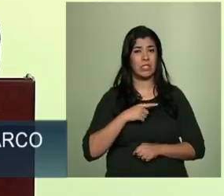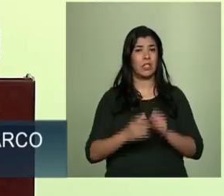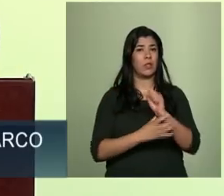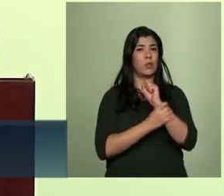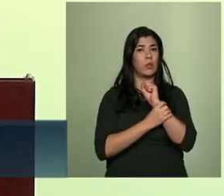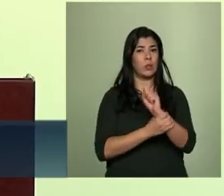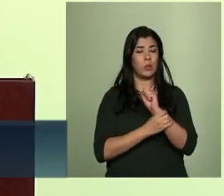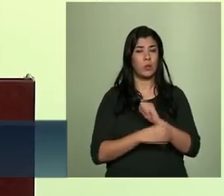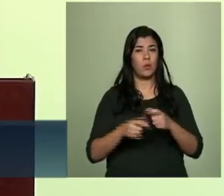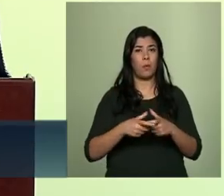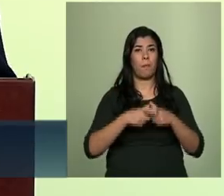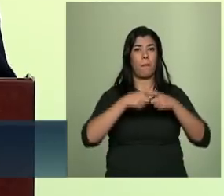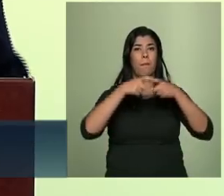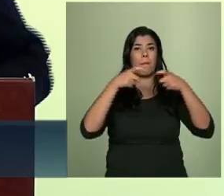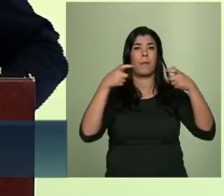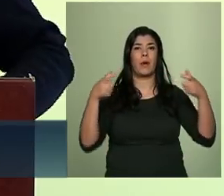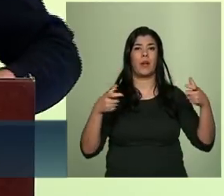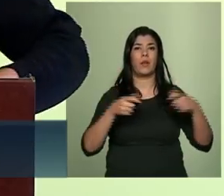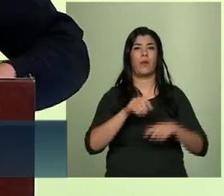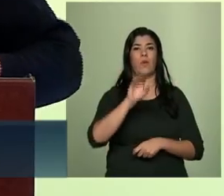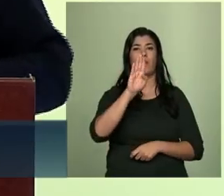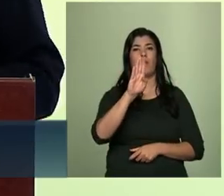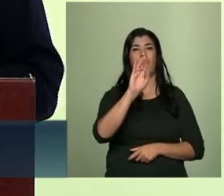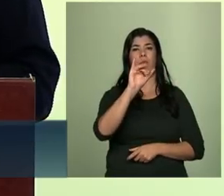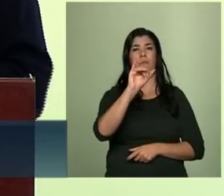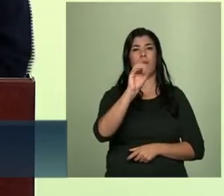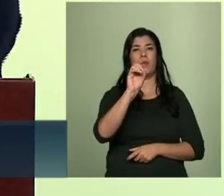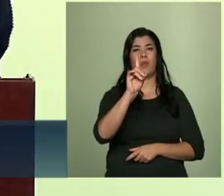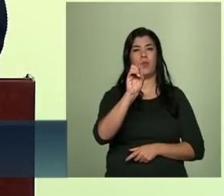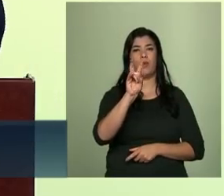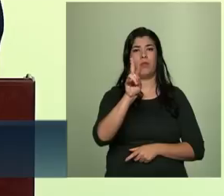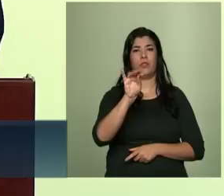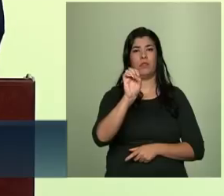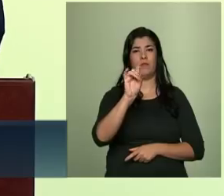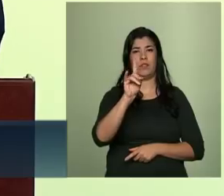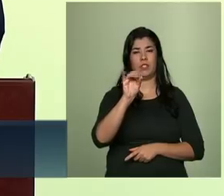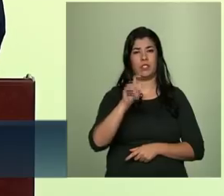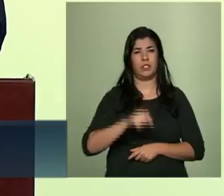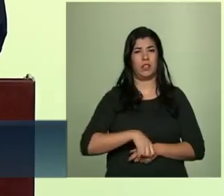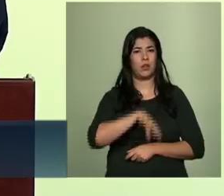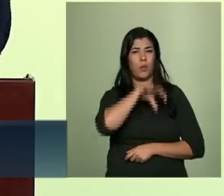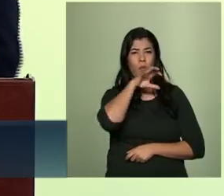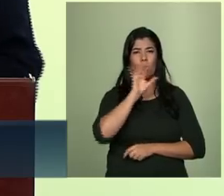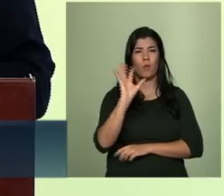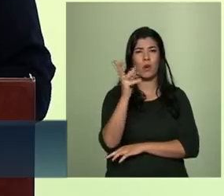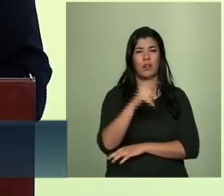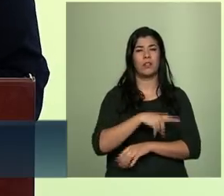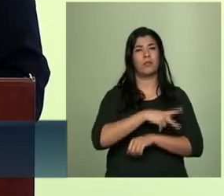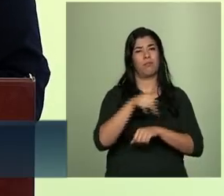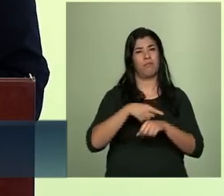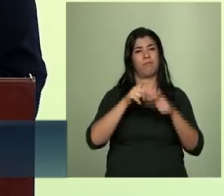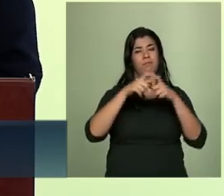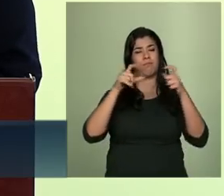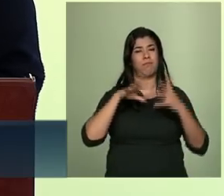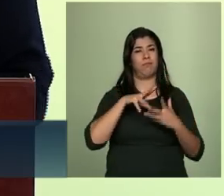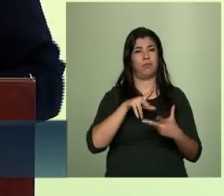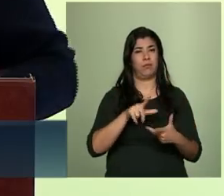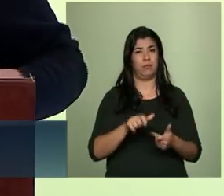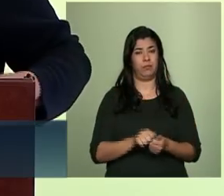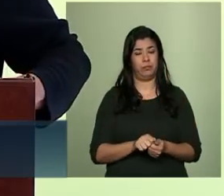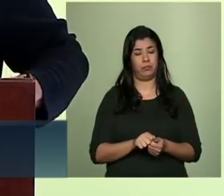de 136, 80% deles foram feitos nos últimos 3 anos, quando nós destravamos o